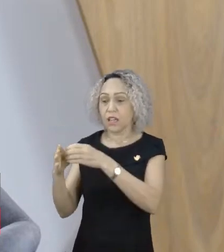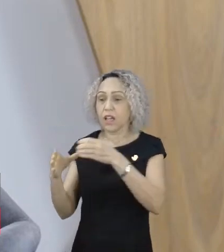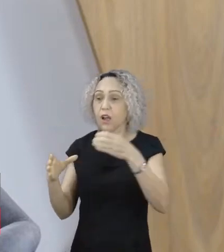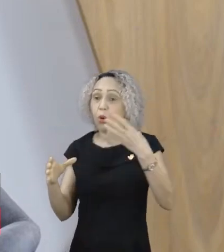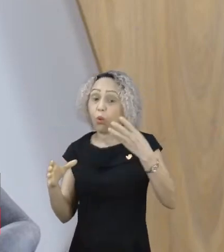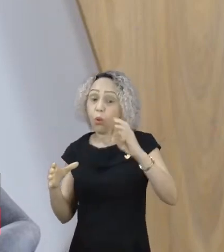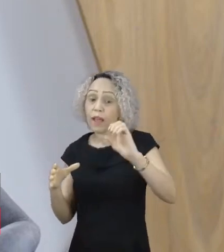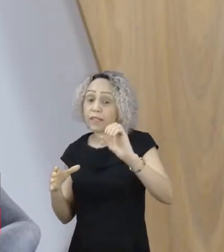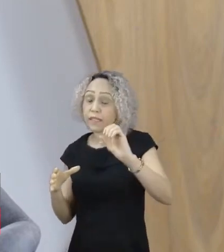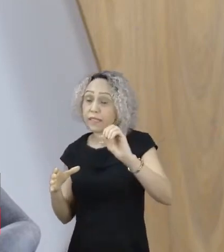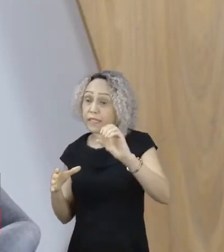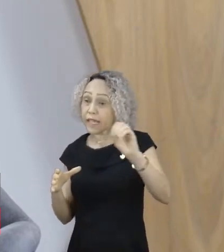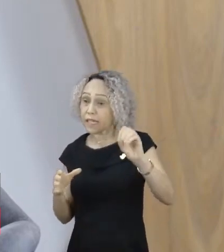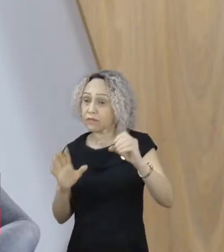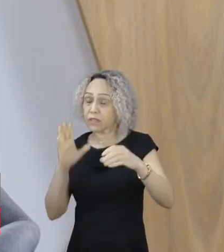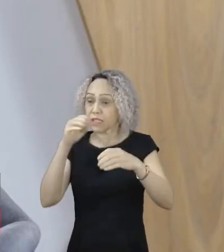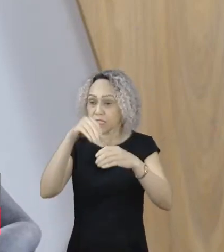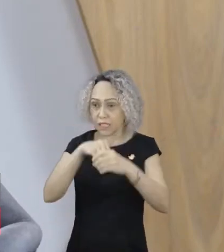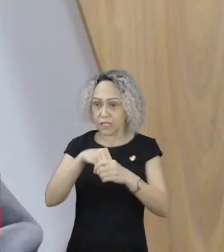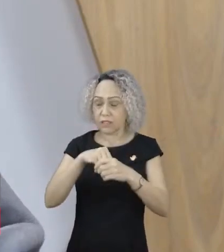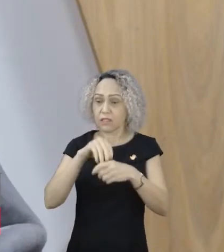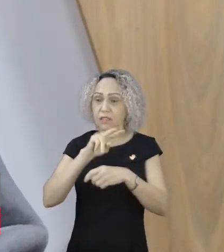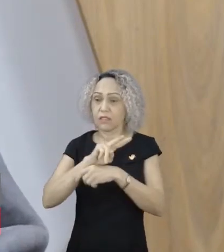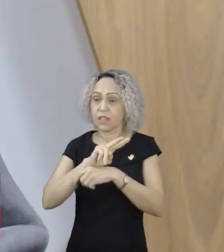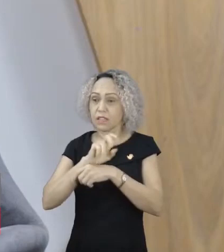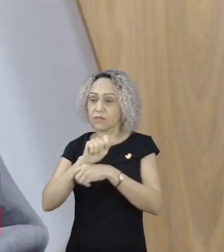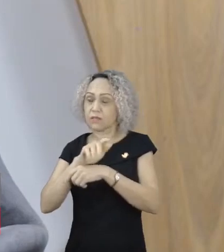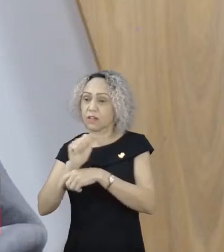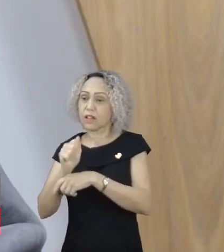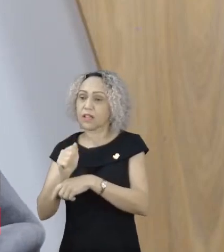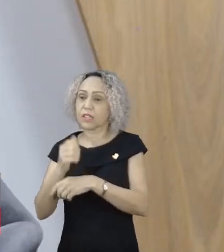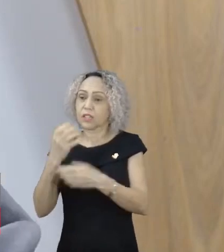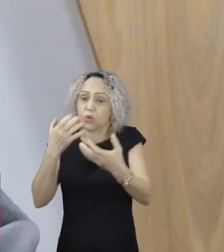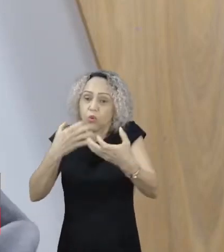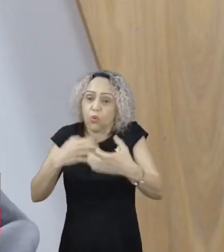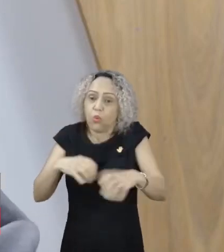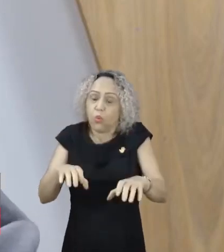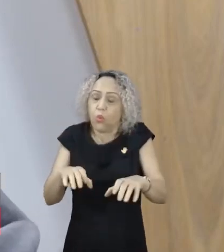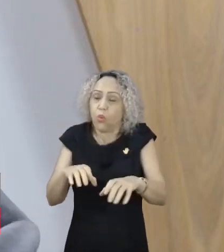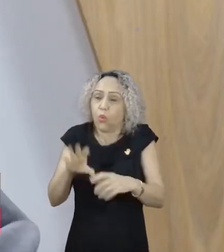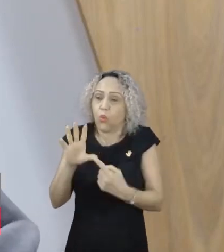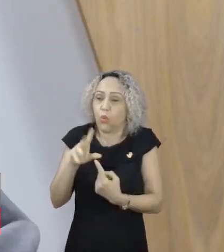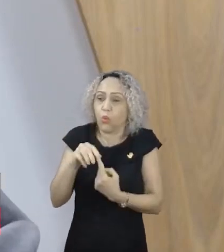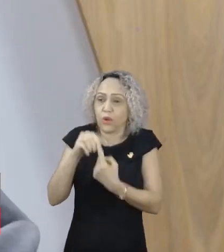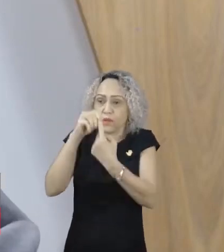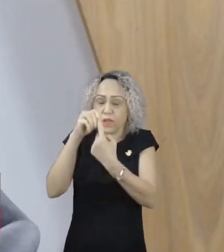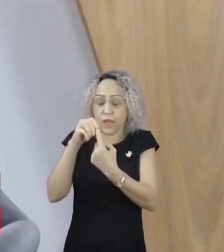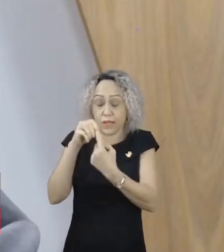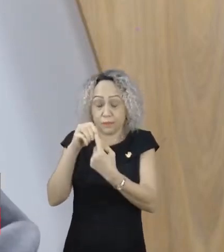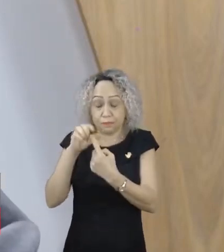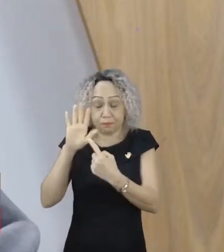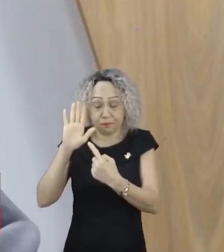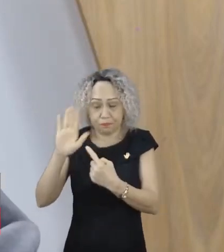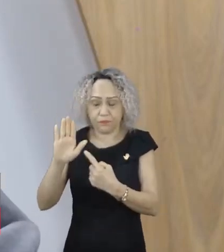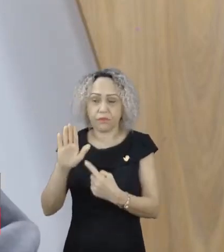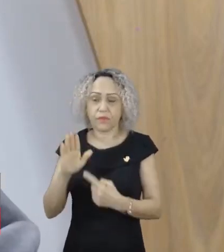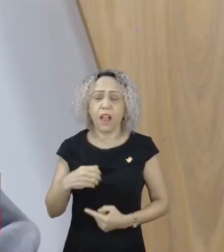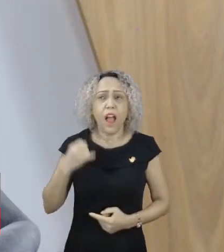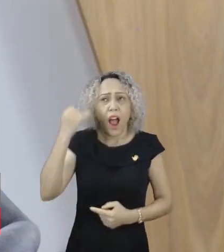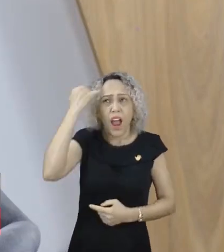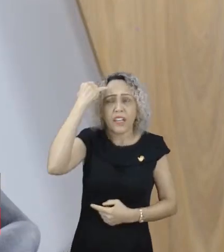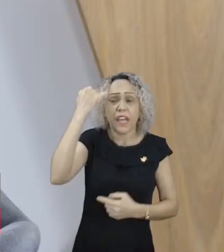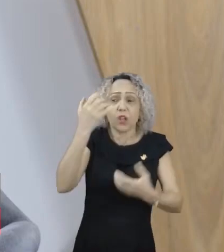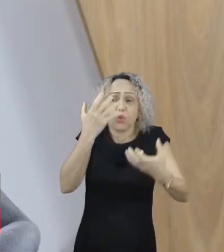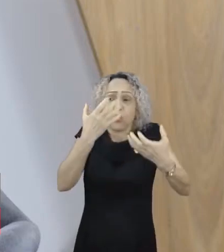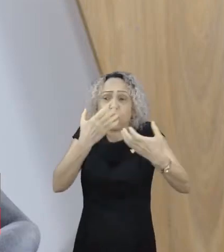unificado. E no concurso, a ideia do concurso veio de duas questões importantes. Uma era os ministérios,